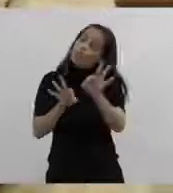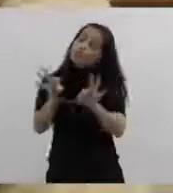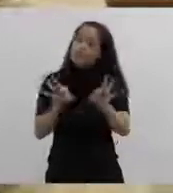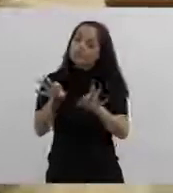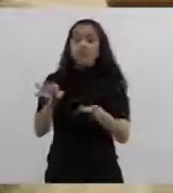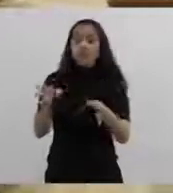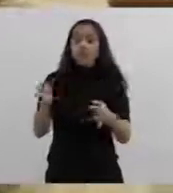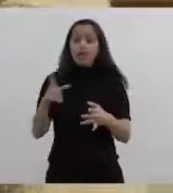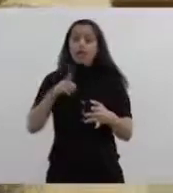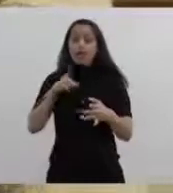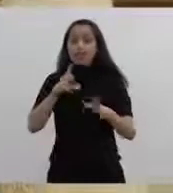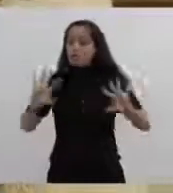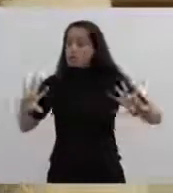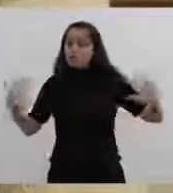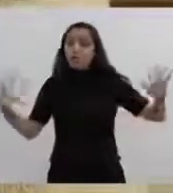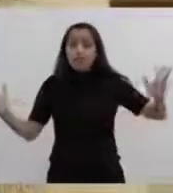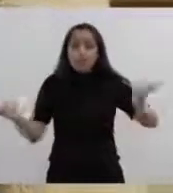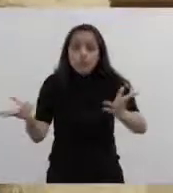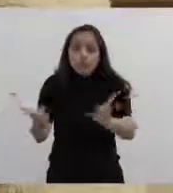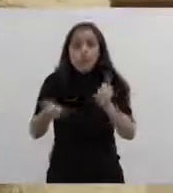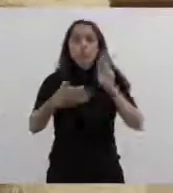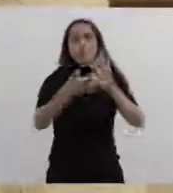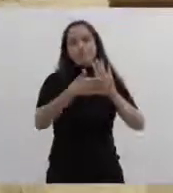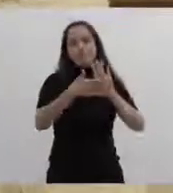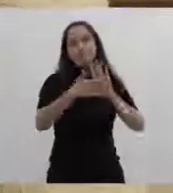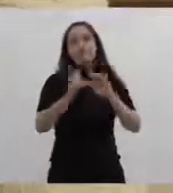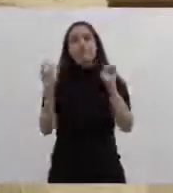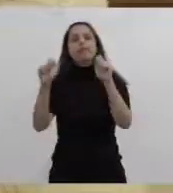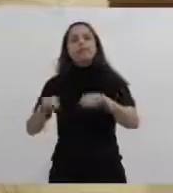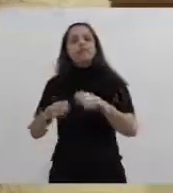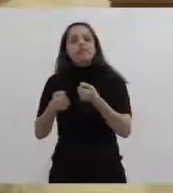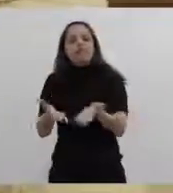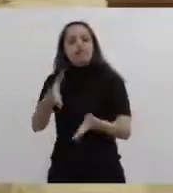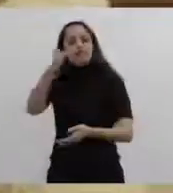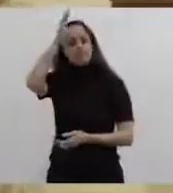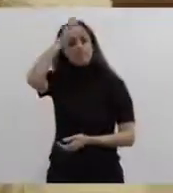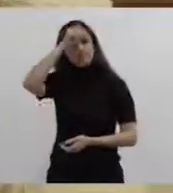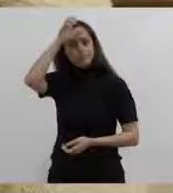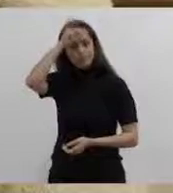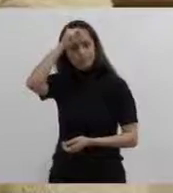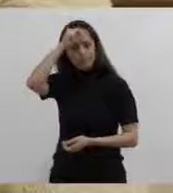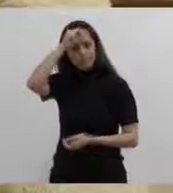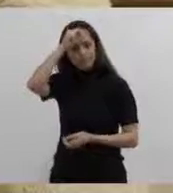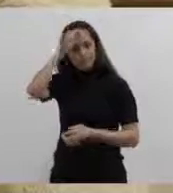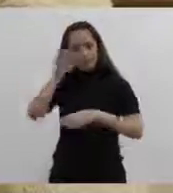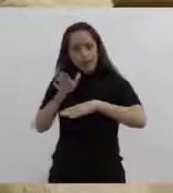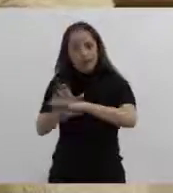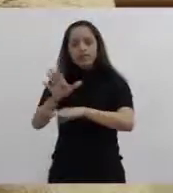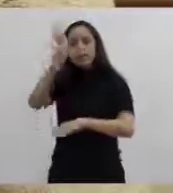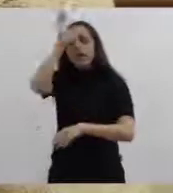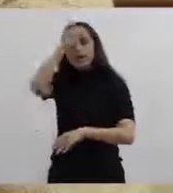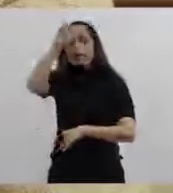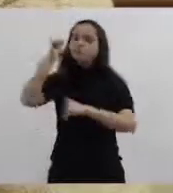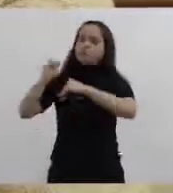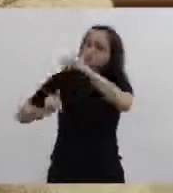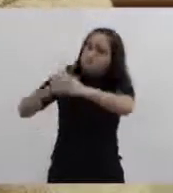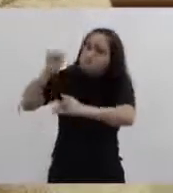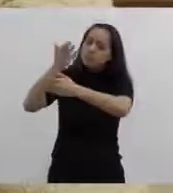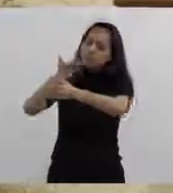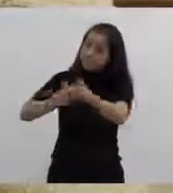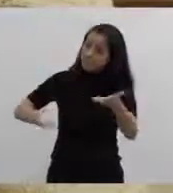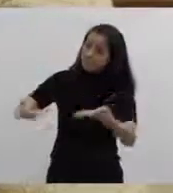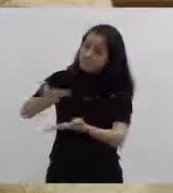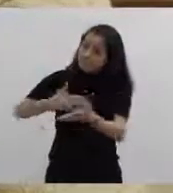com determinados professores e com um projeto que todo aquele grupo tem uma proposta, que o capacite para um aprendizado